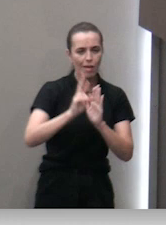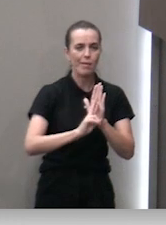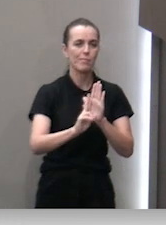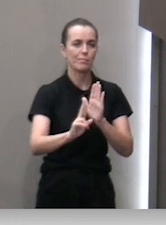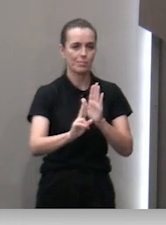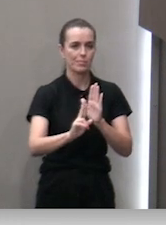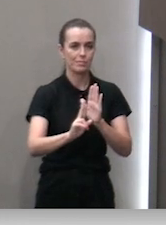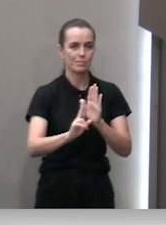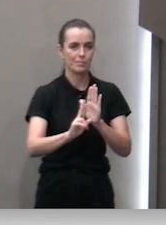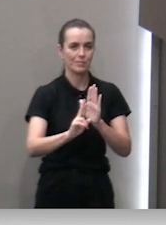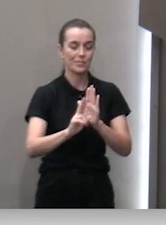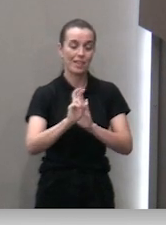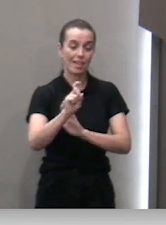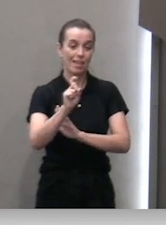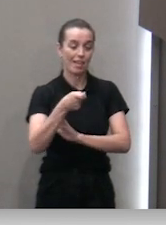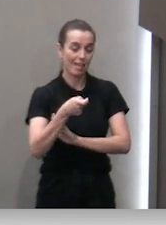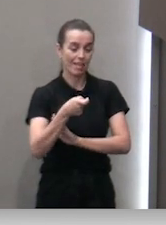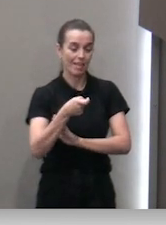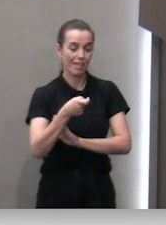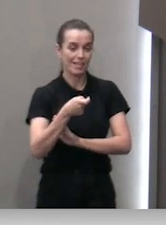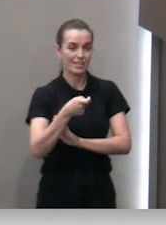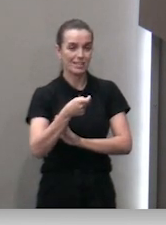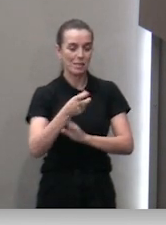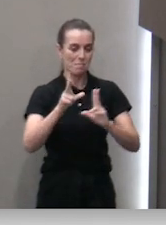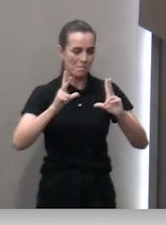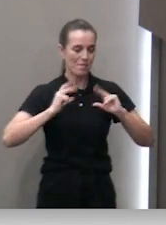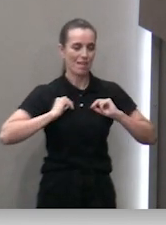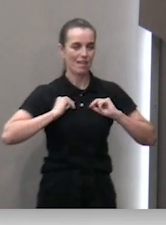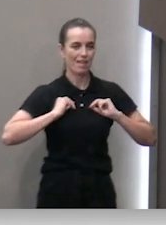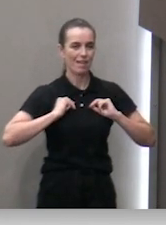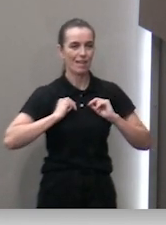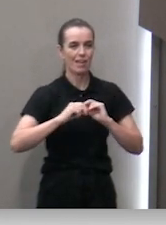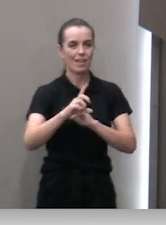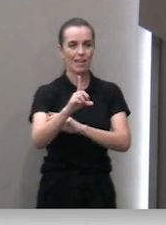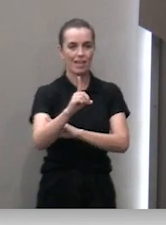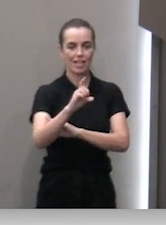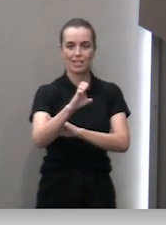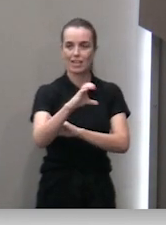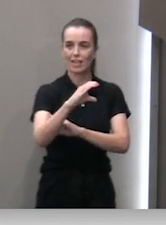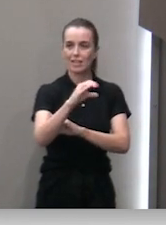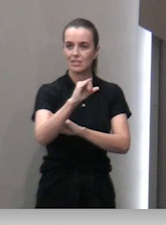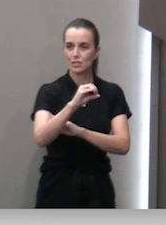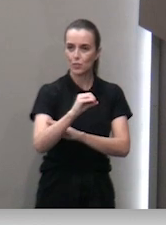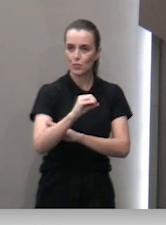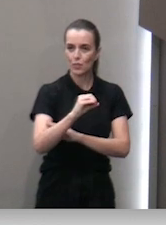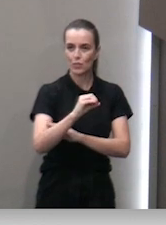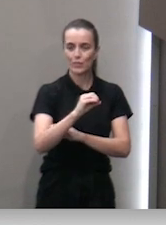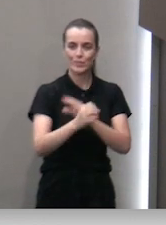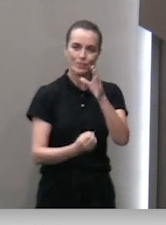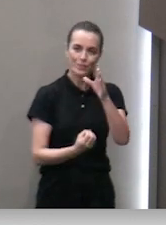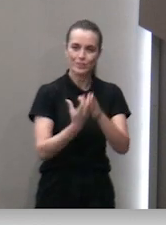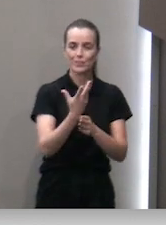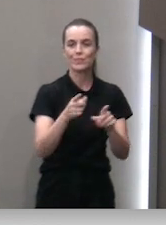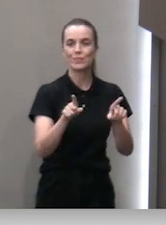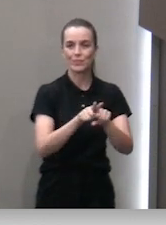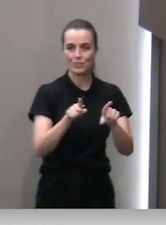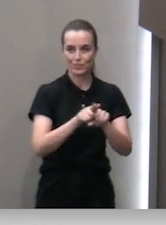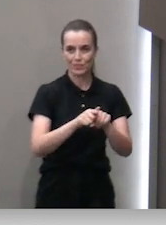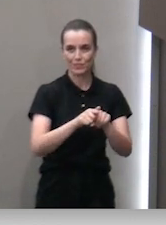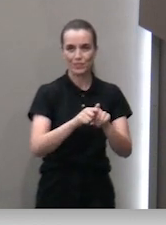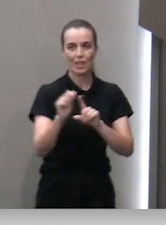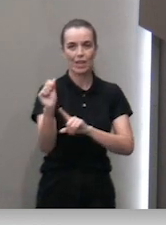pelo ex-vereador e vereador emérito Décio Ramos de Lima, um dos fundadores da Associação de